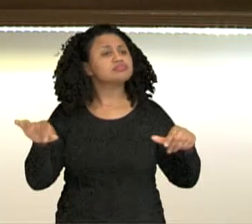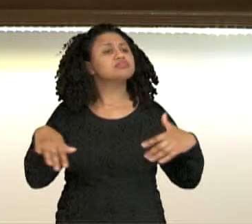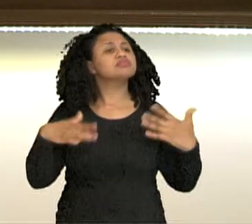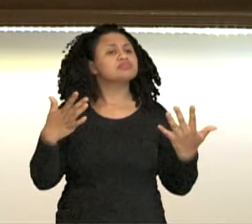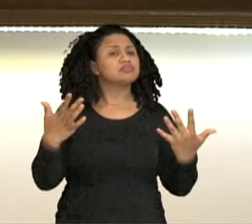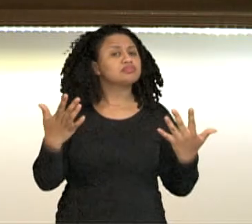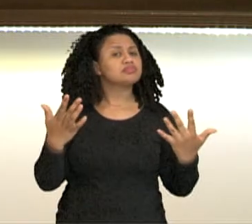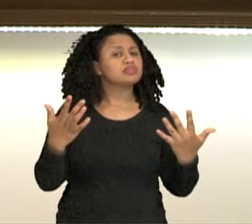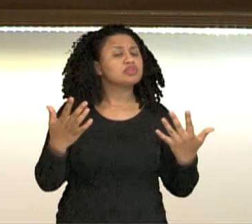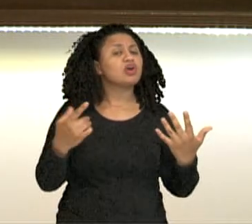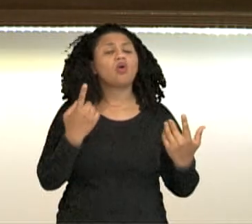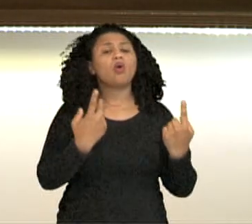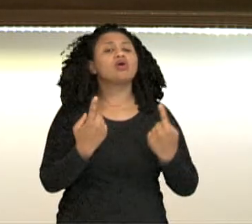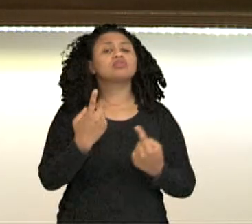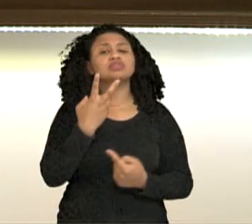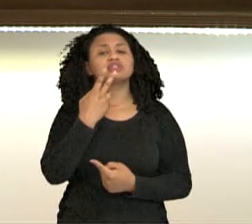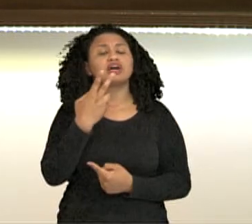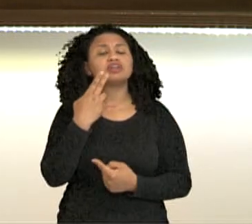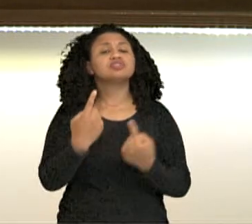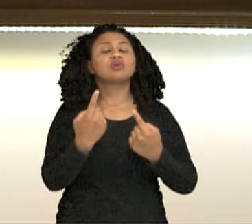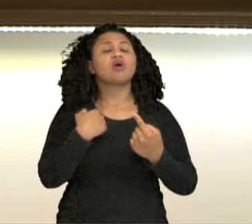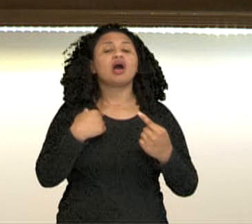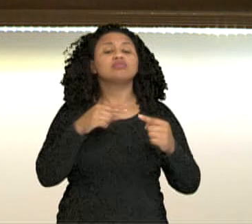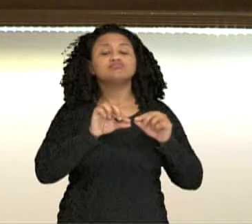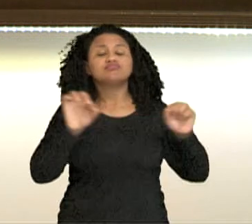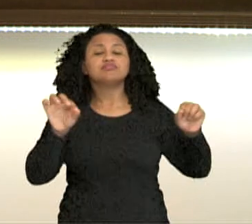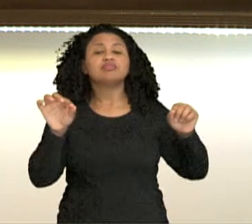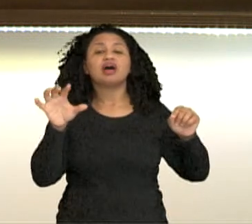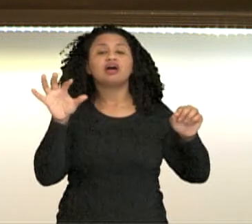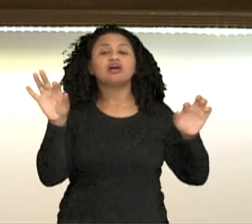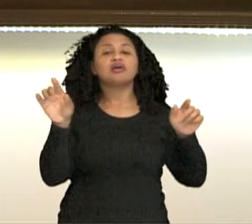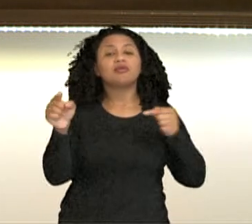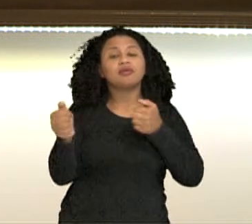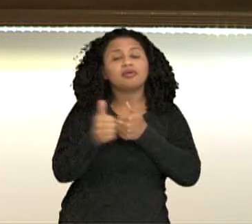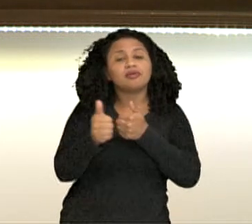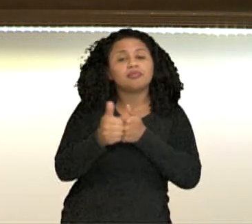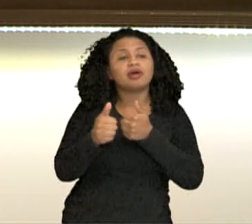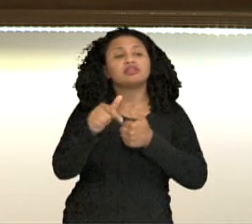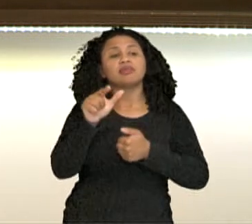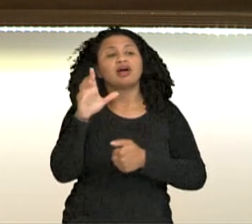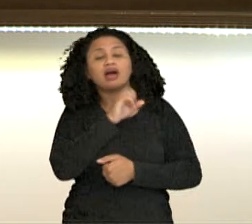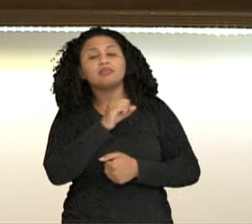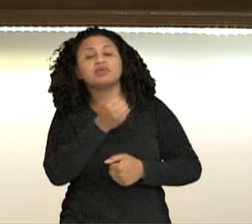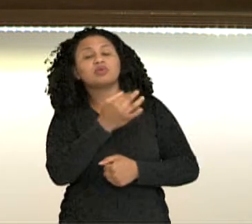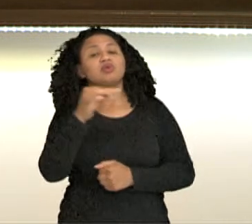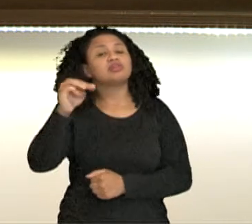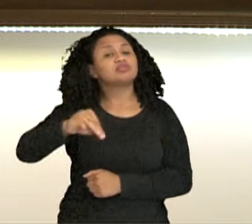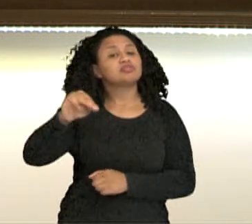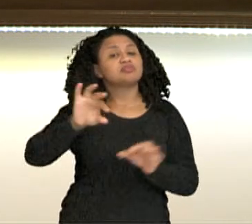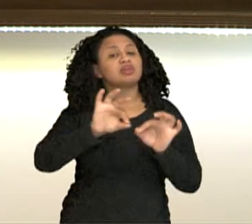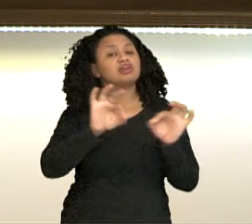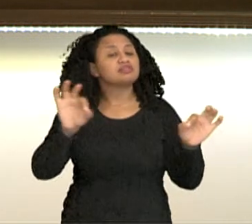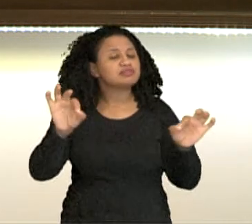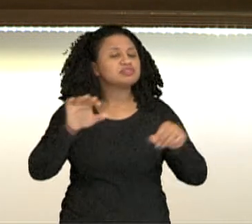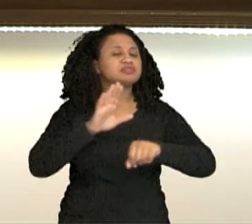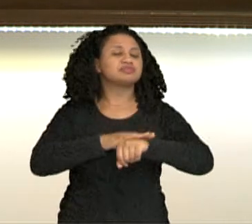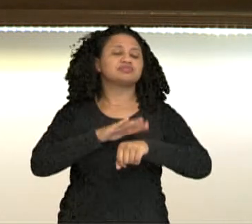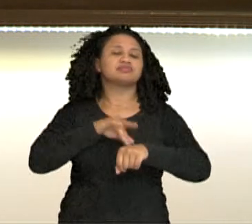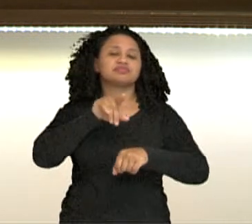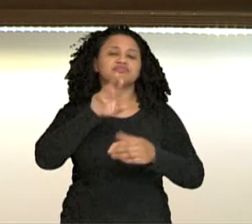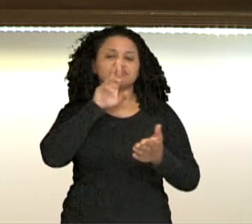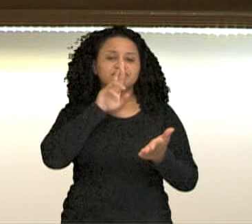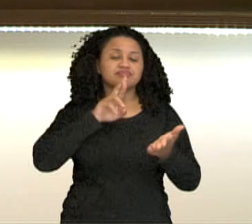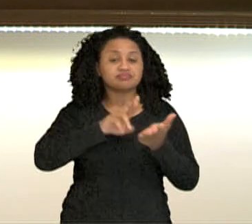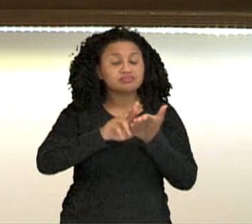daí? O que vocês acham? Qual que é o caminho mais curto? Quantos metros ele vai percorrer nesse caminho? Eu vou dar um tempinho